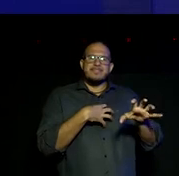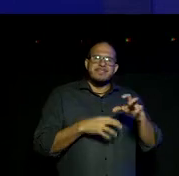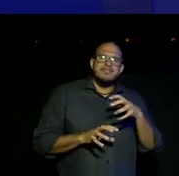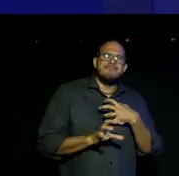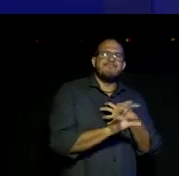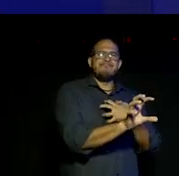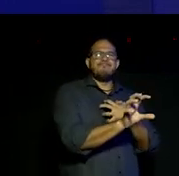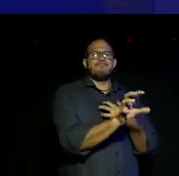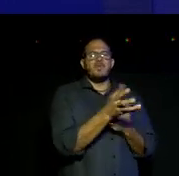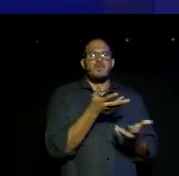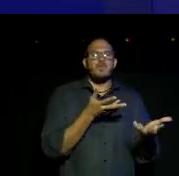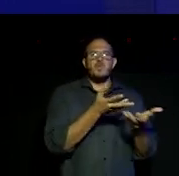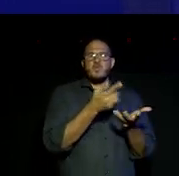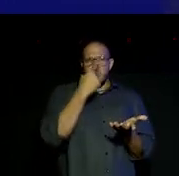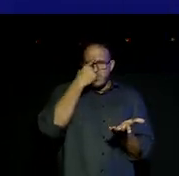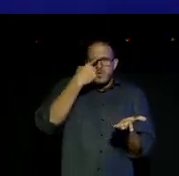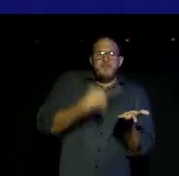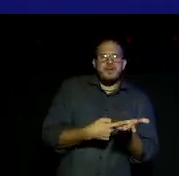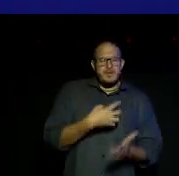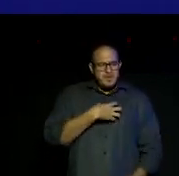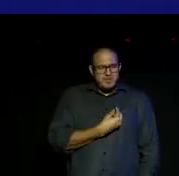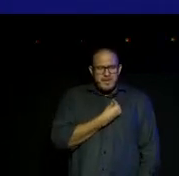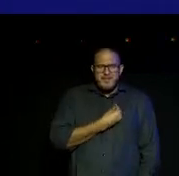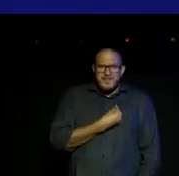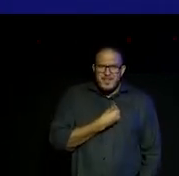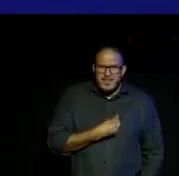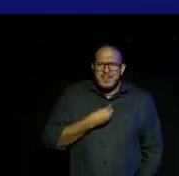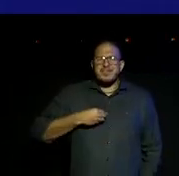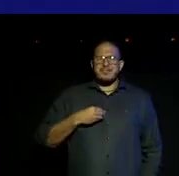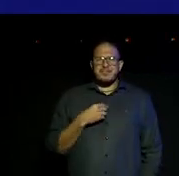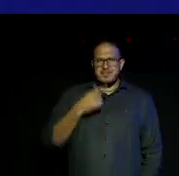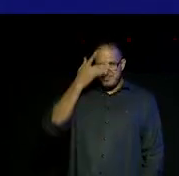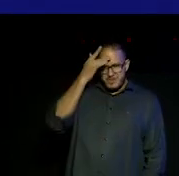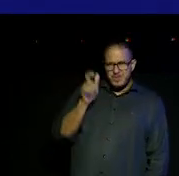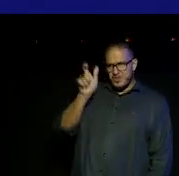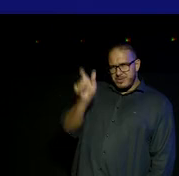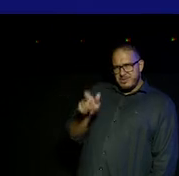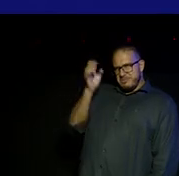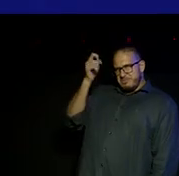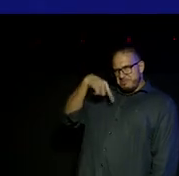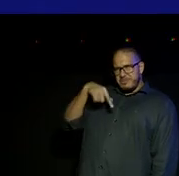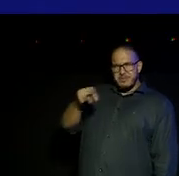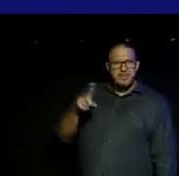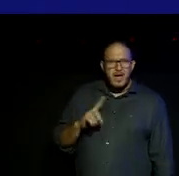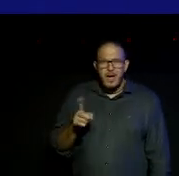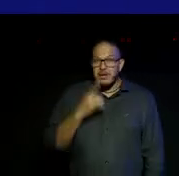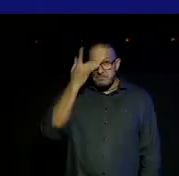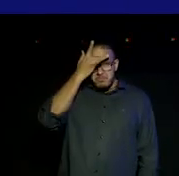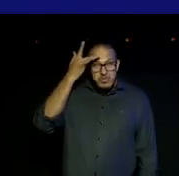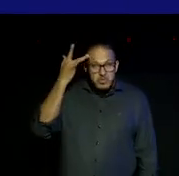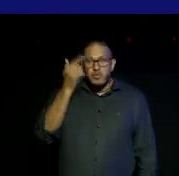outro, a empatia, o compromisso com a vida, isso é coisa de homens superficiais? Quem